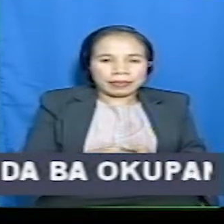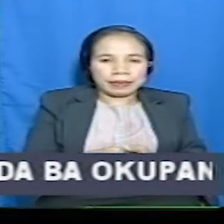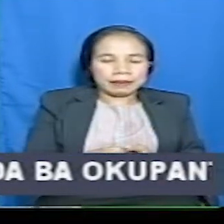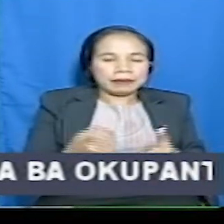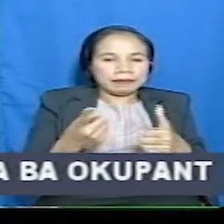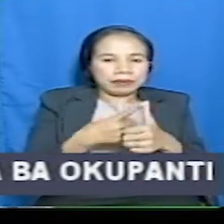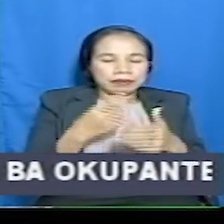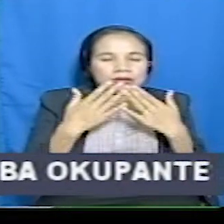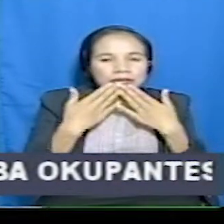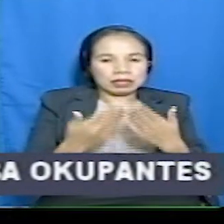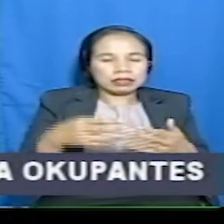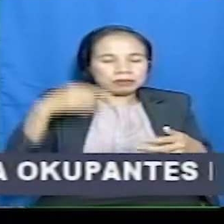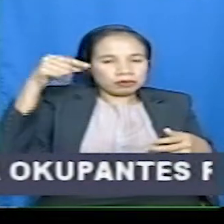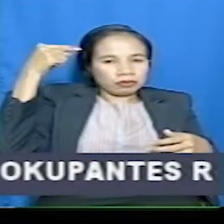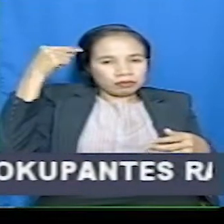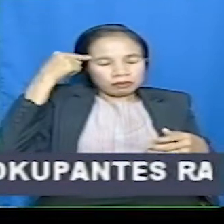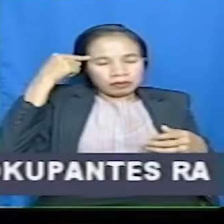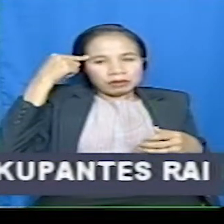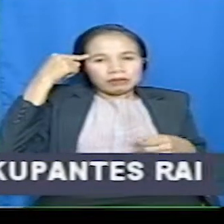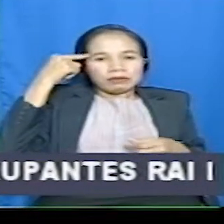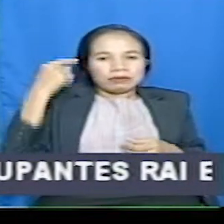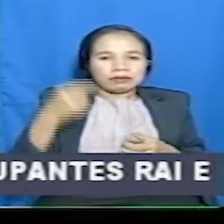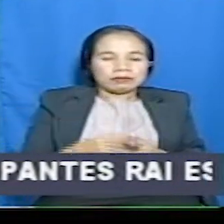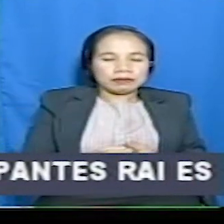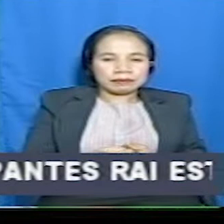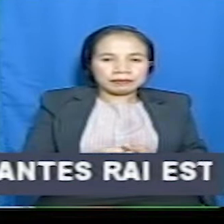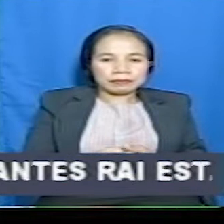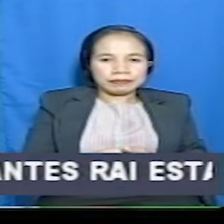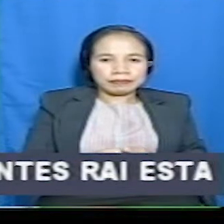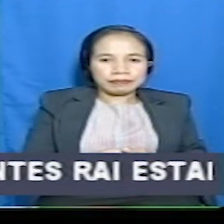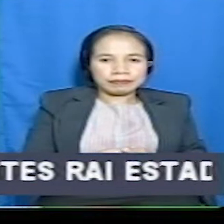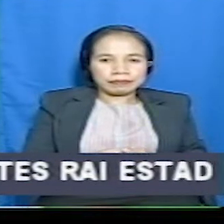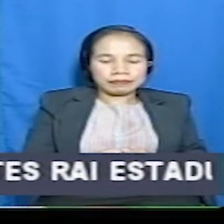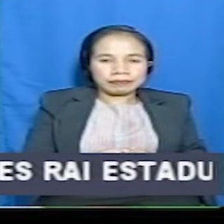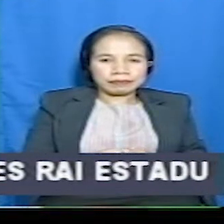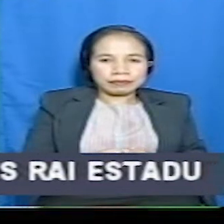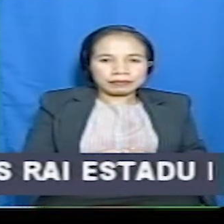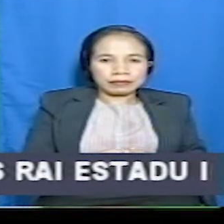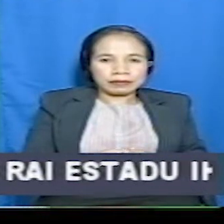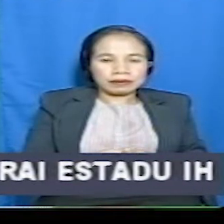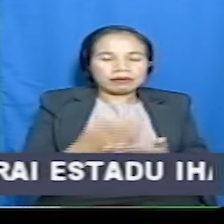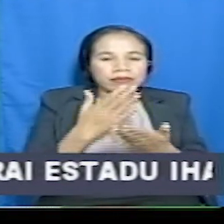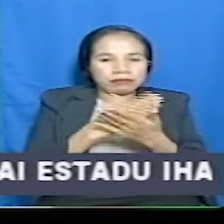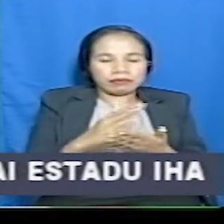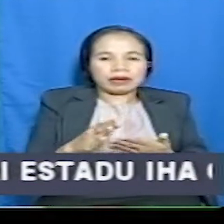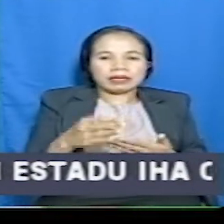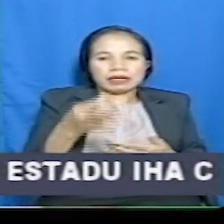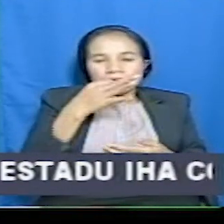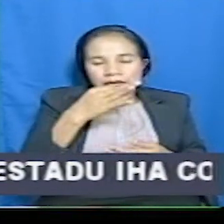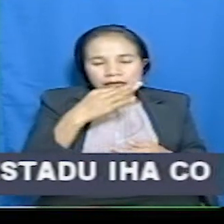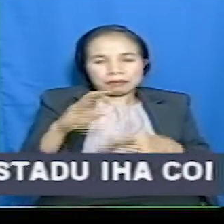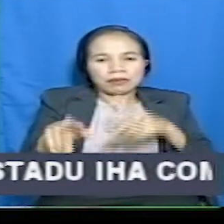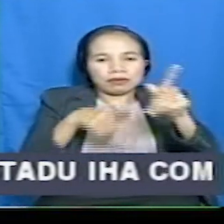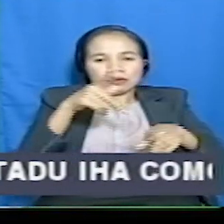Primeiro, agradecer ao governo da linha, a la linha do programa, para a Cesta Básica, para a